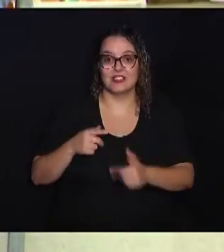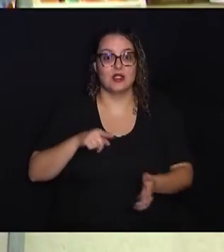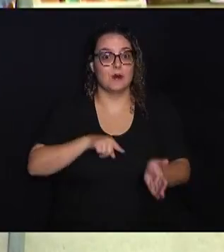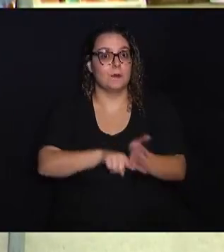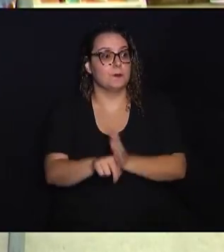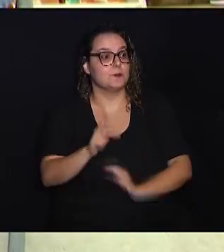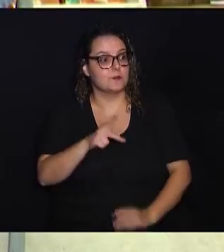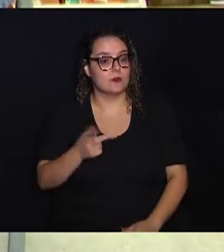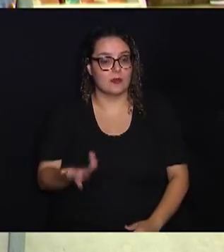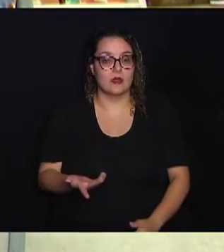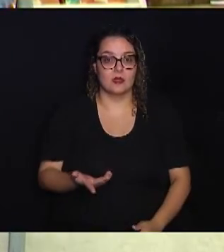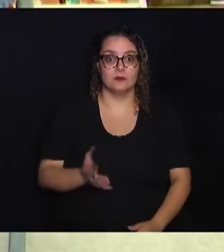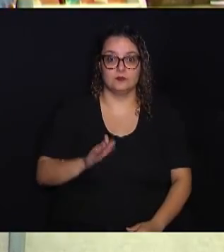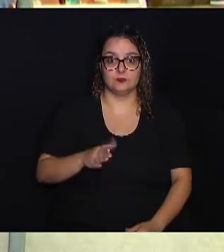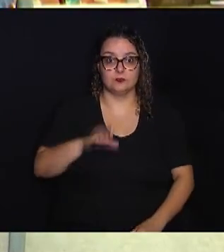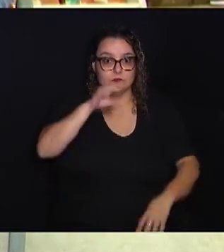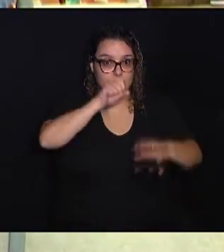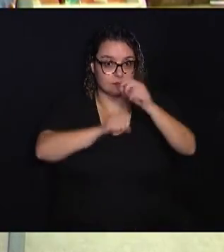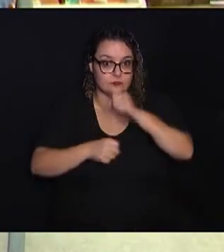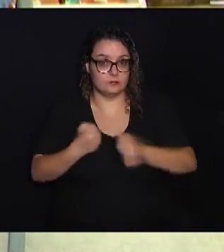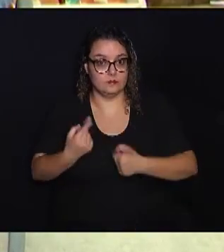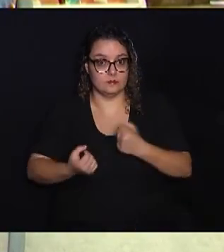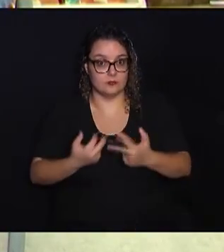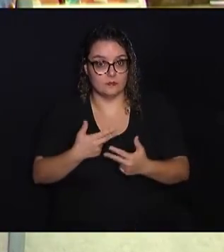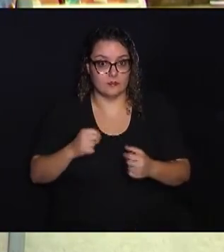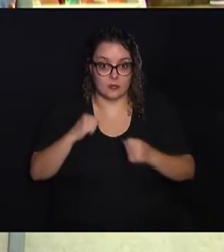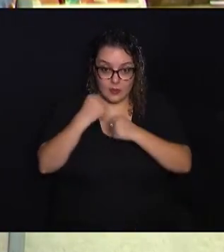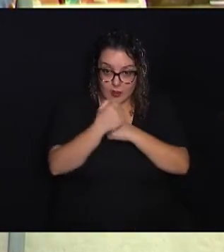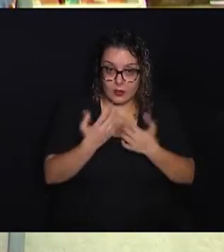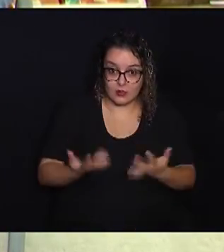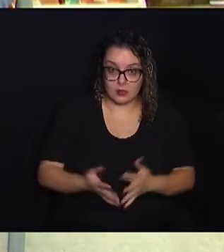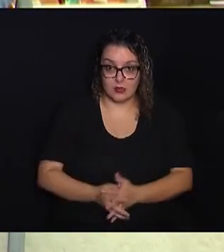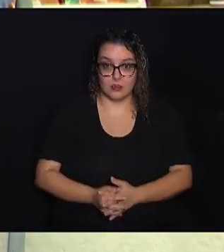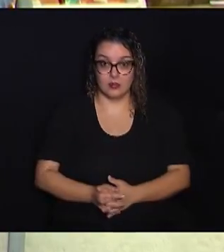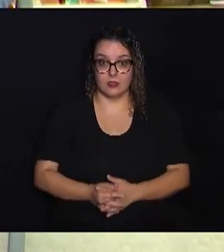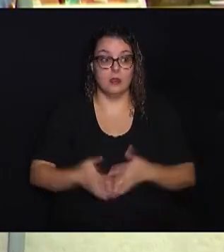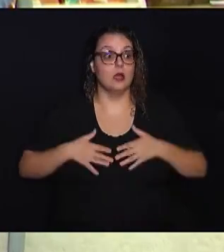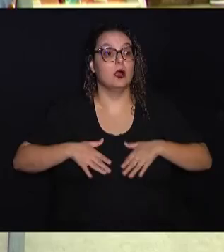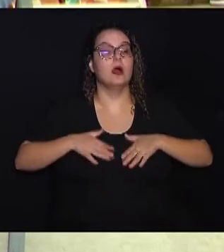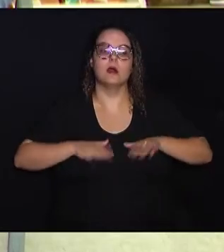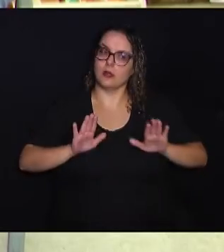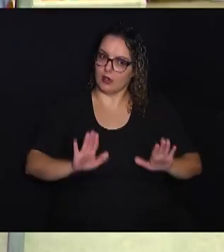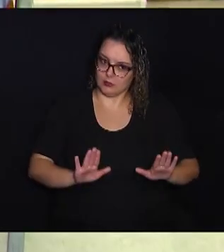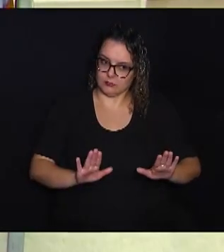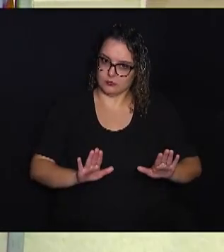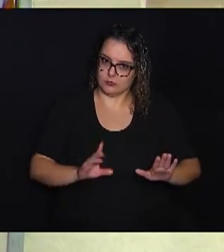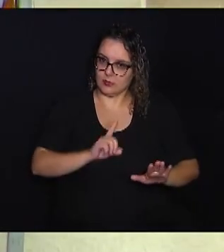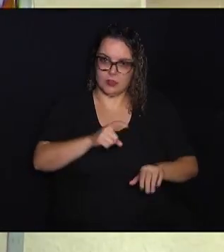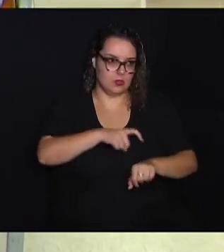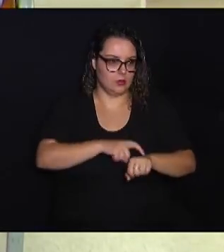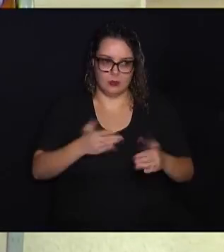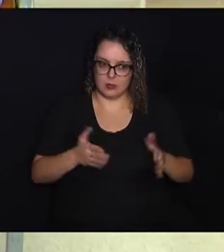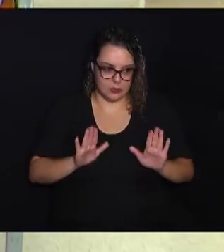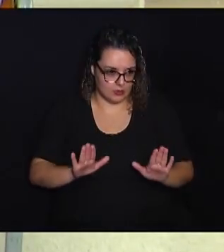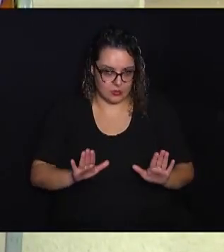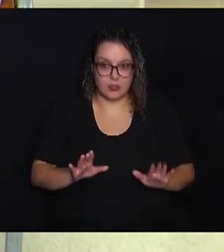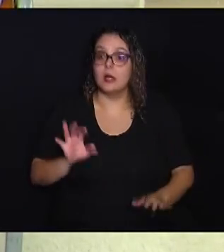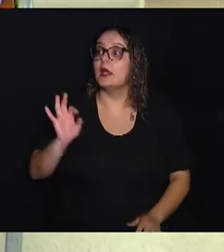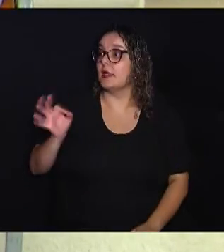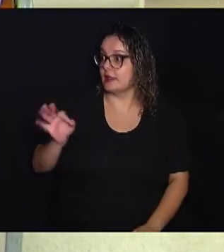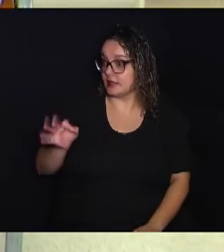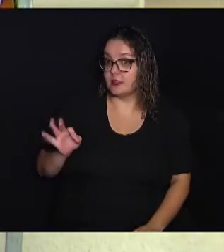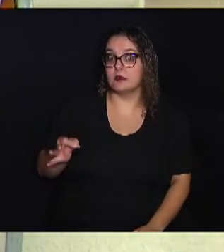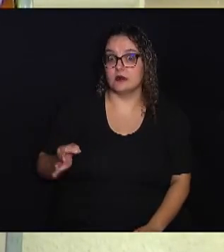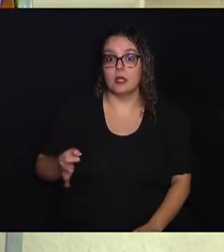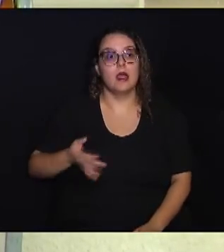e aí, tal, ele já está aprendendo alguma coisa, a se defender e tudo mais. Ele falou, calma, não é o momento agora. Exato. É